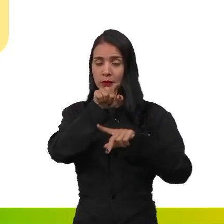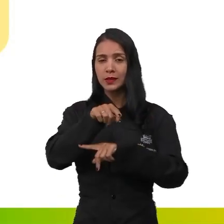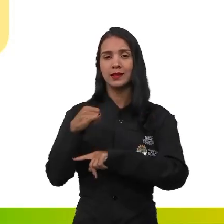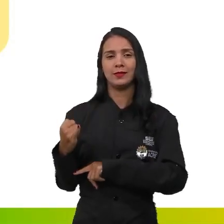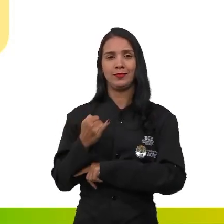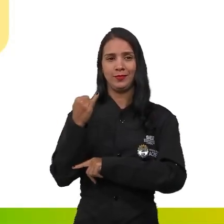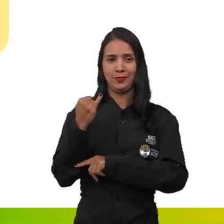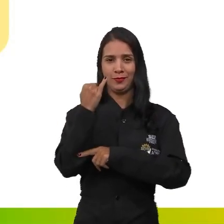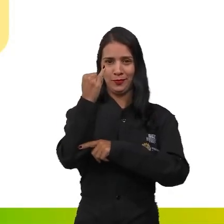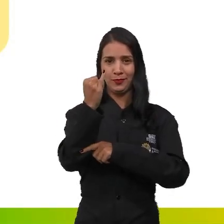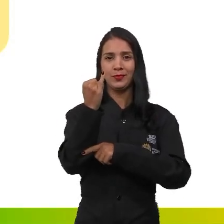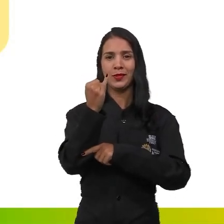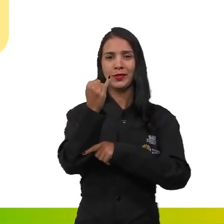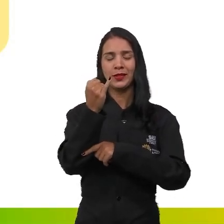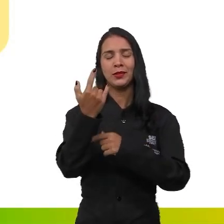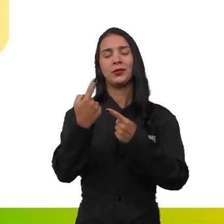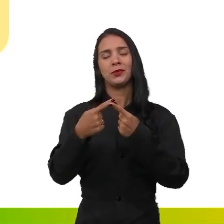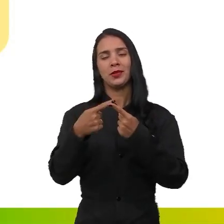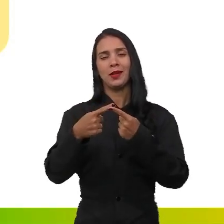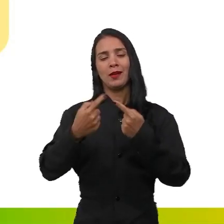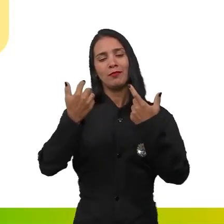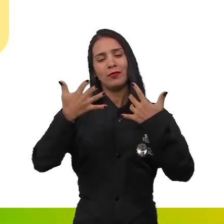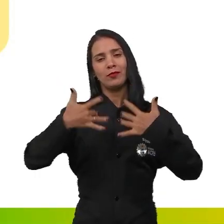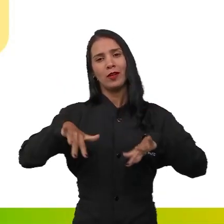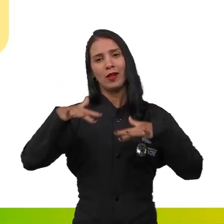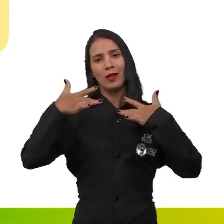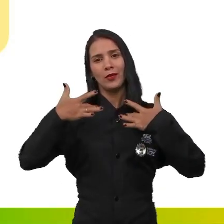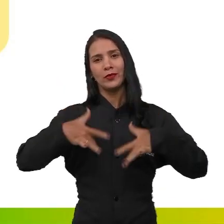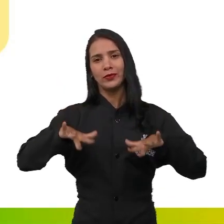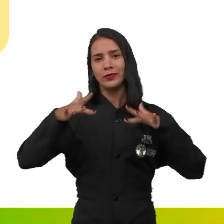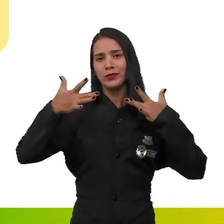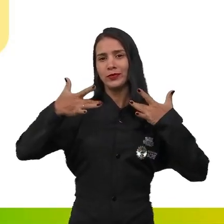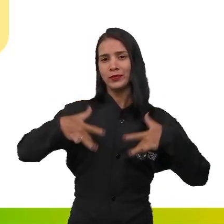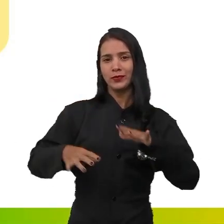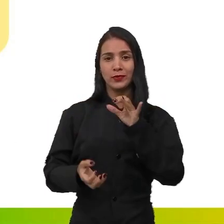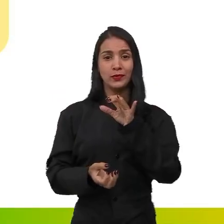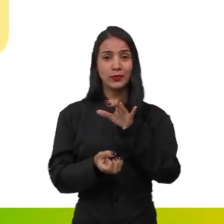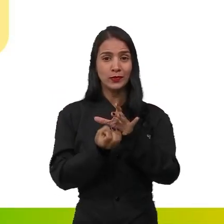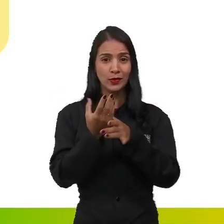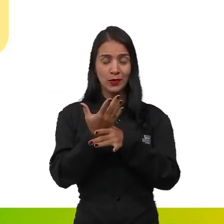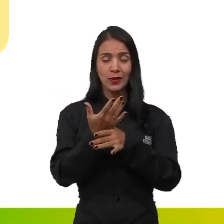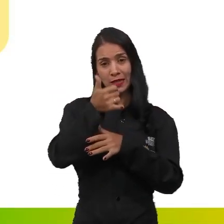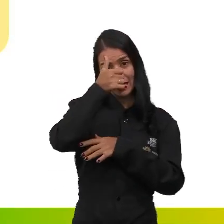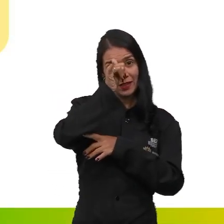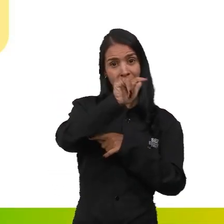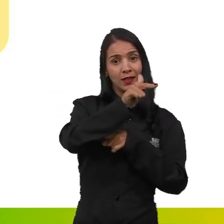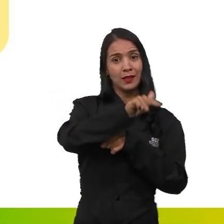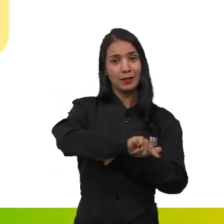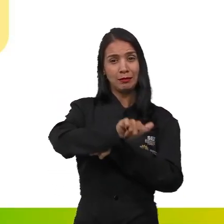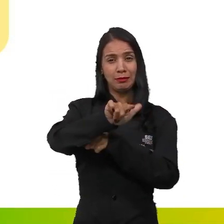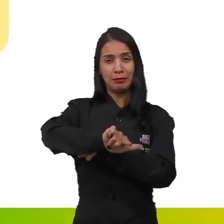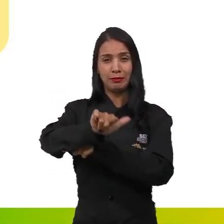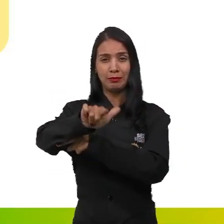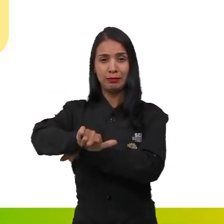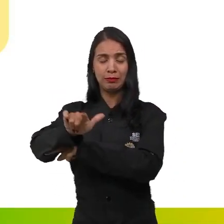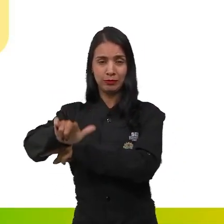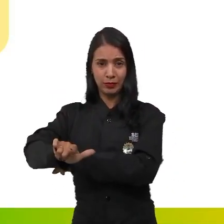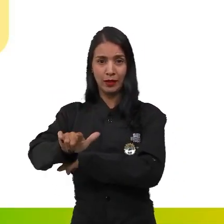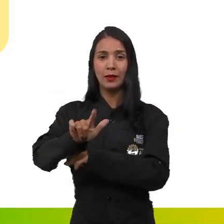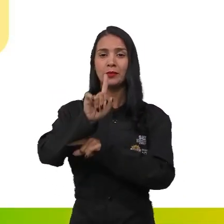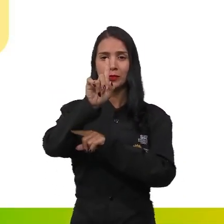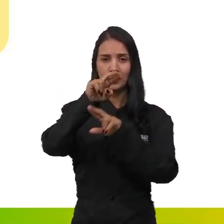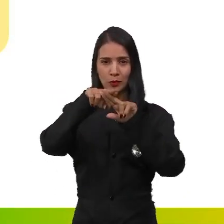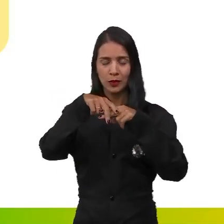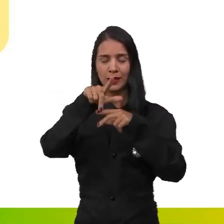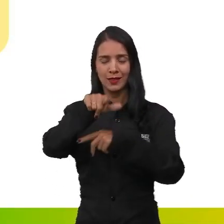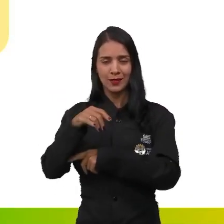aí da fluidez, tá? Da ausência e da repetição. É importante que se faça essa